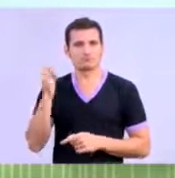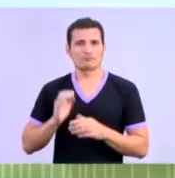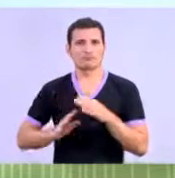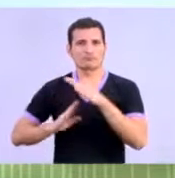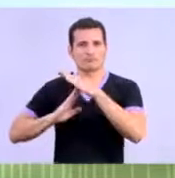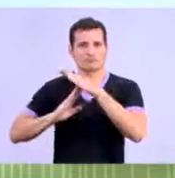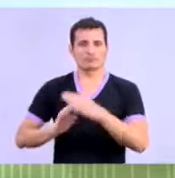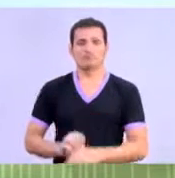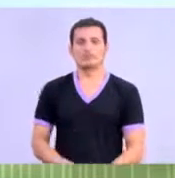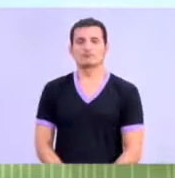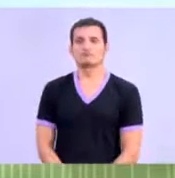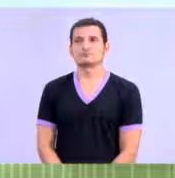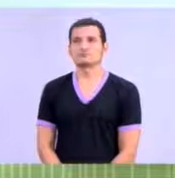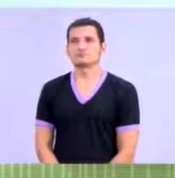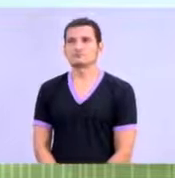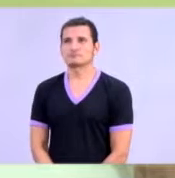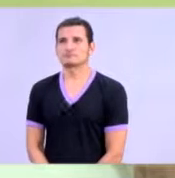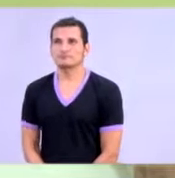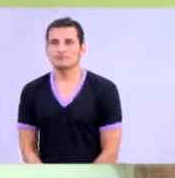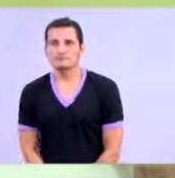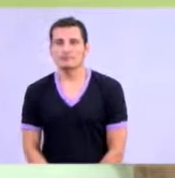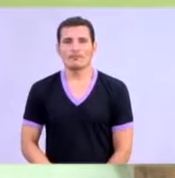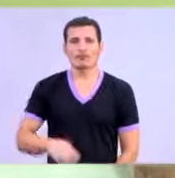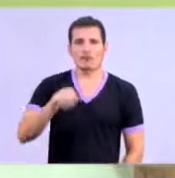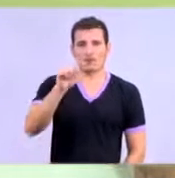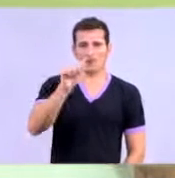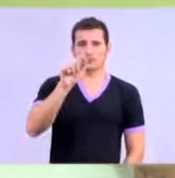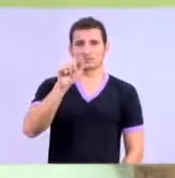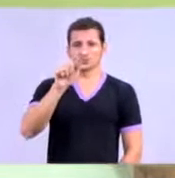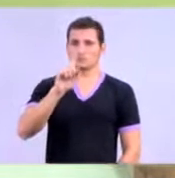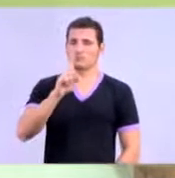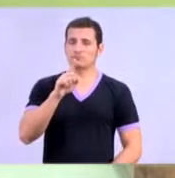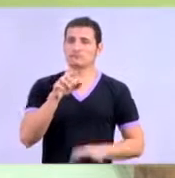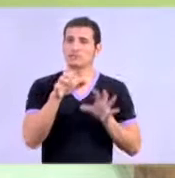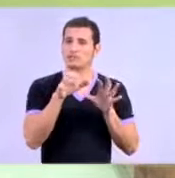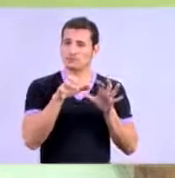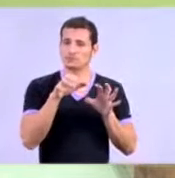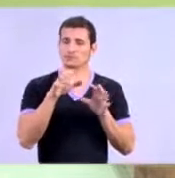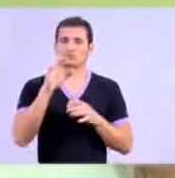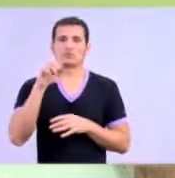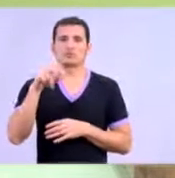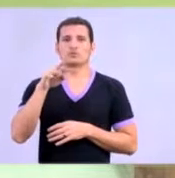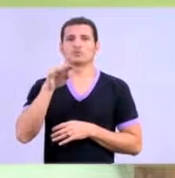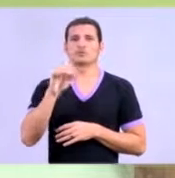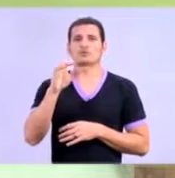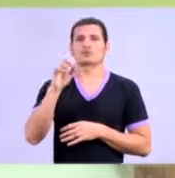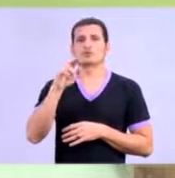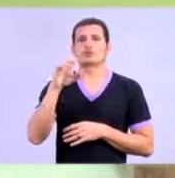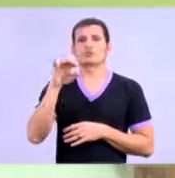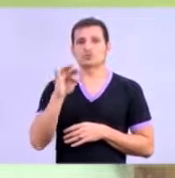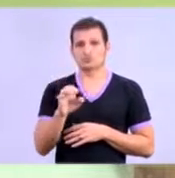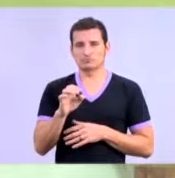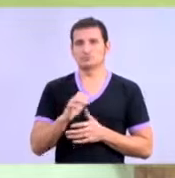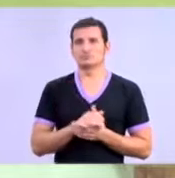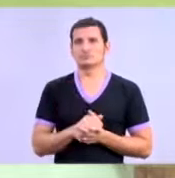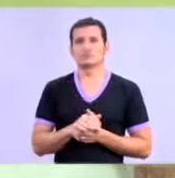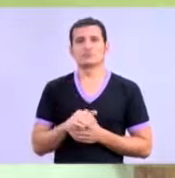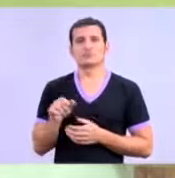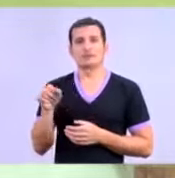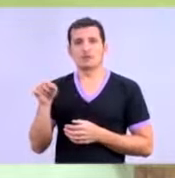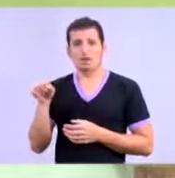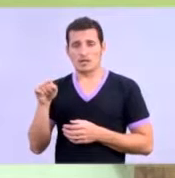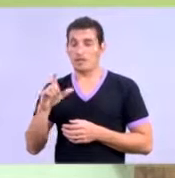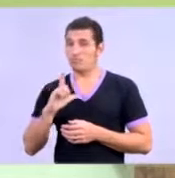Tomar cuidado que, por exemplo, a agência não é uma característica da conta corrente, né? A conta corrente ela está atrelada